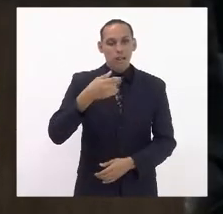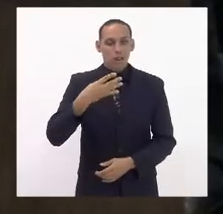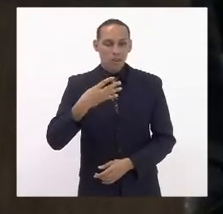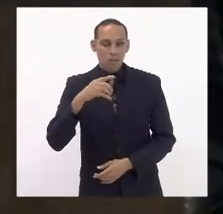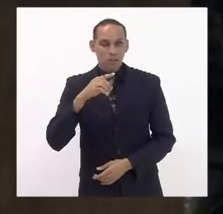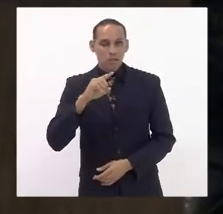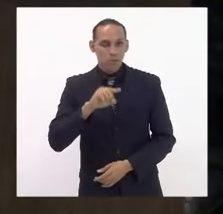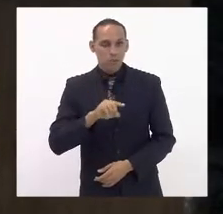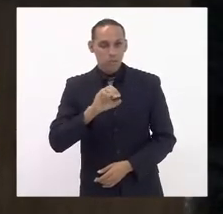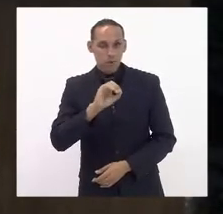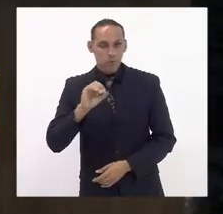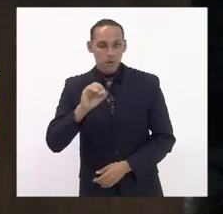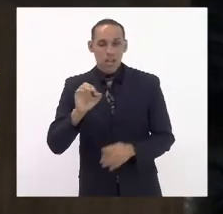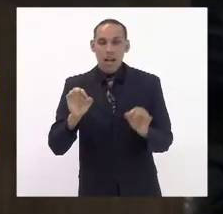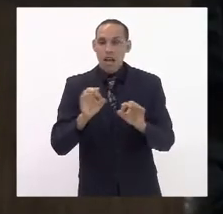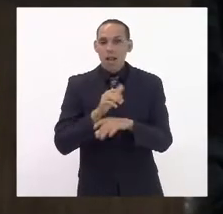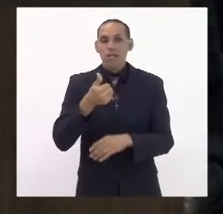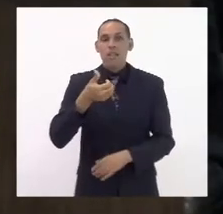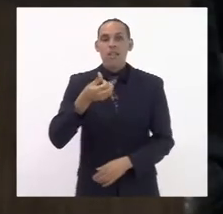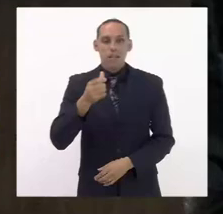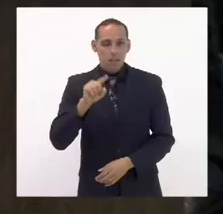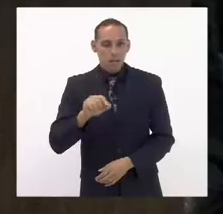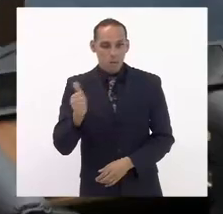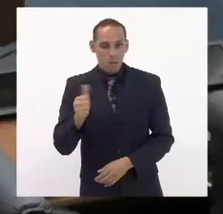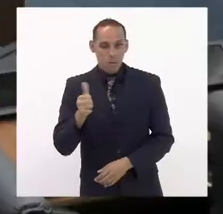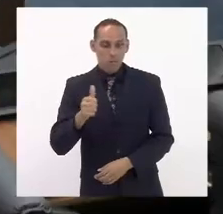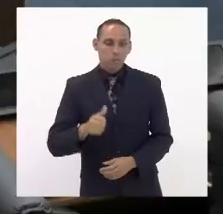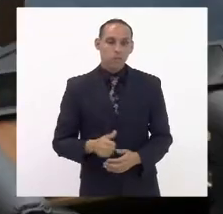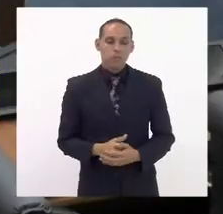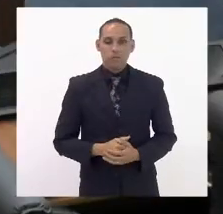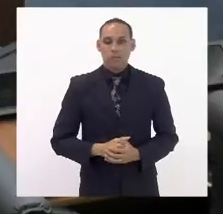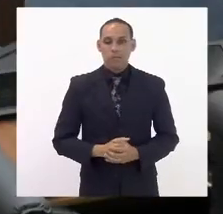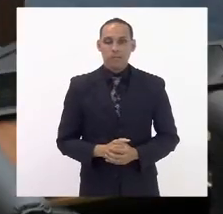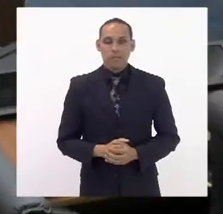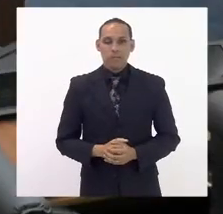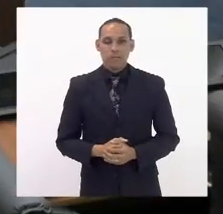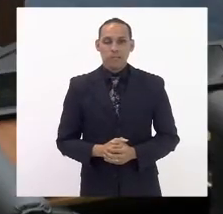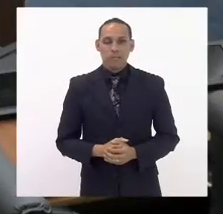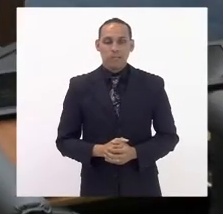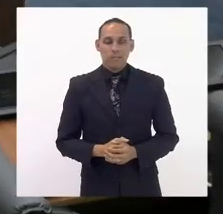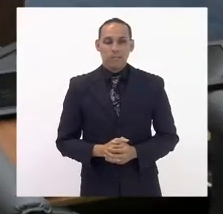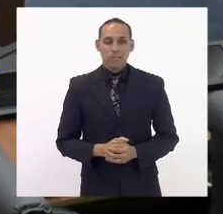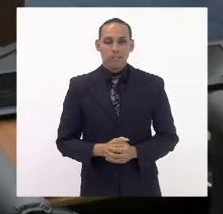horas, encerrou-se às 16 horas e 11 minutos.